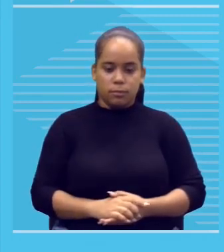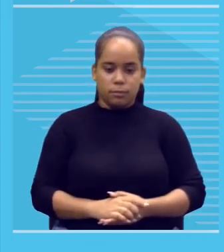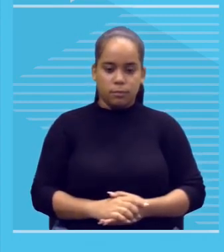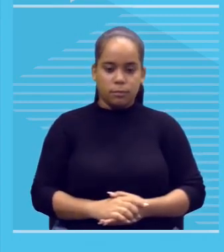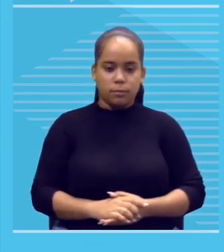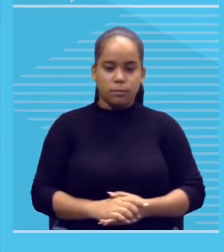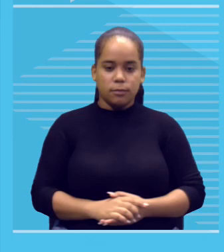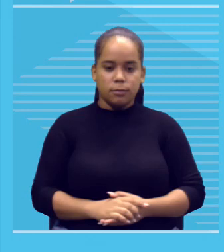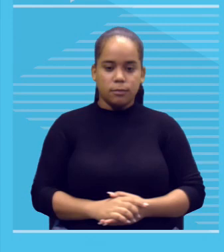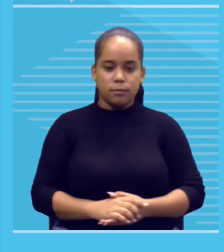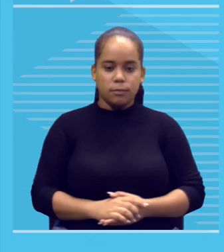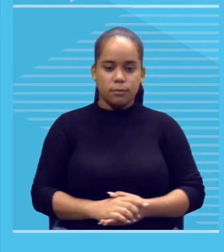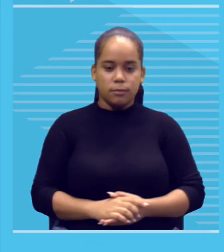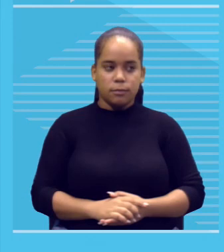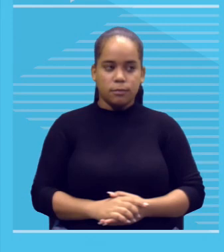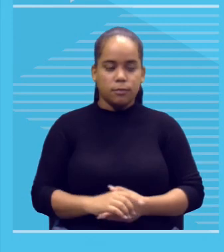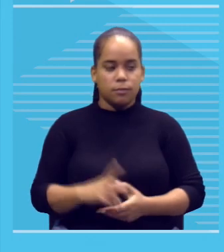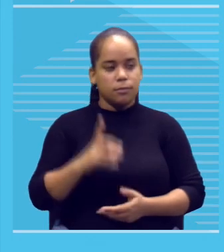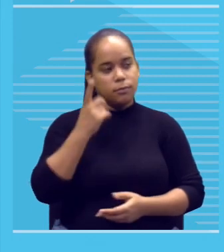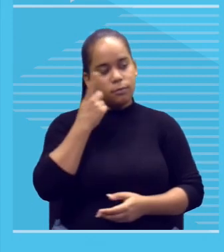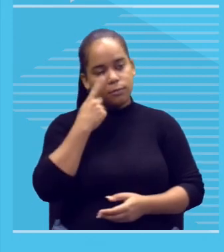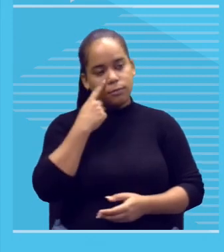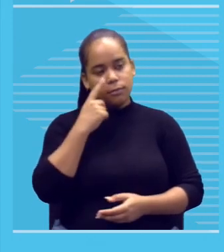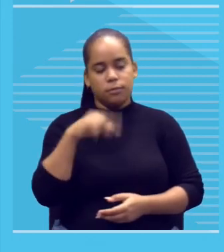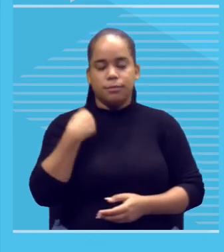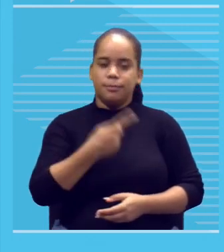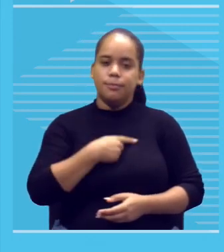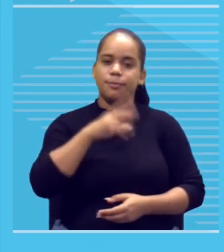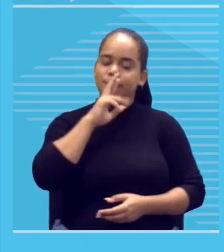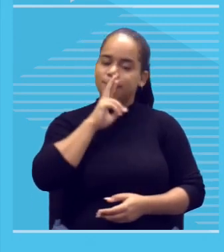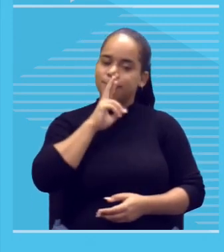Olha aí a nossa resposta